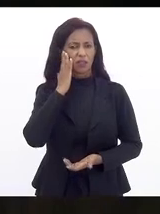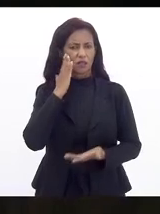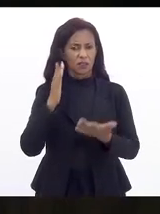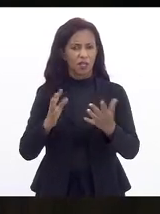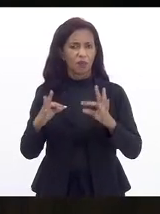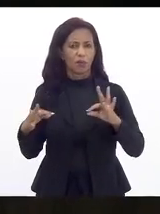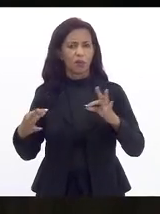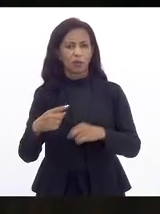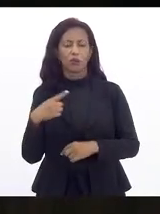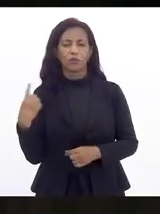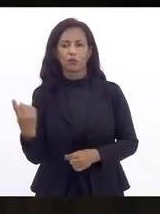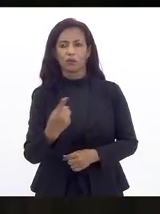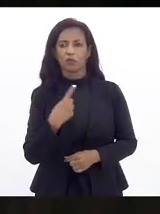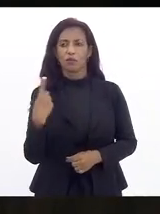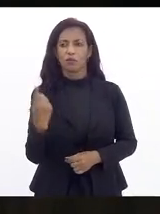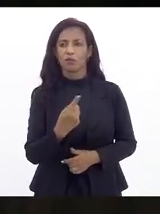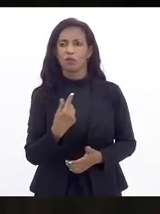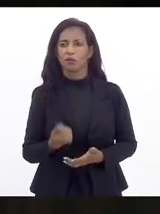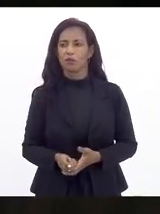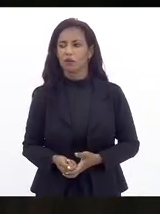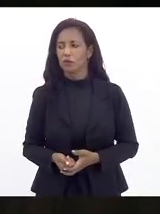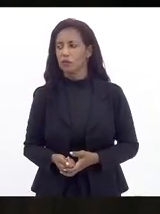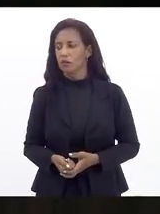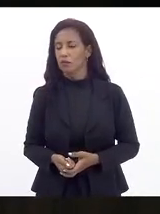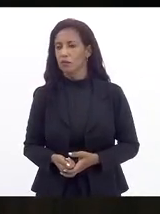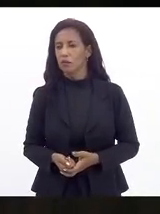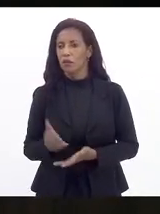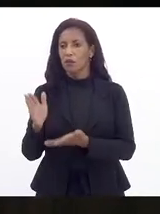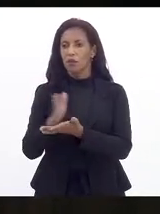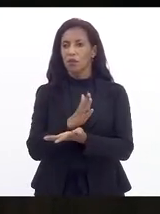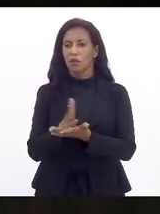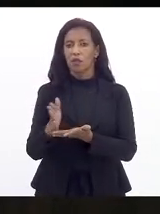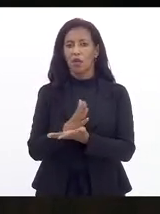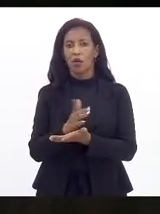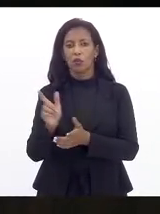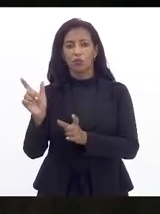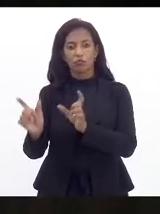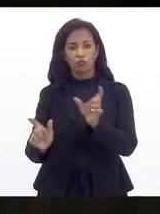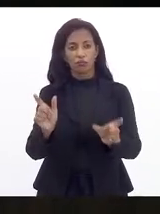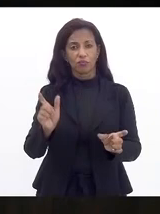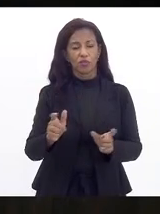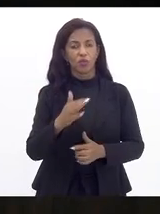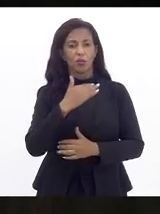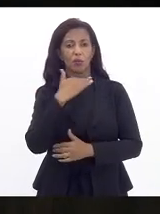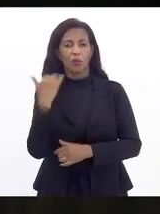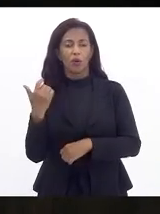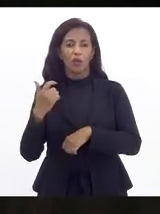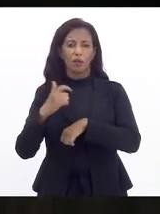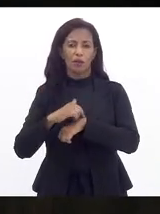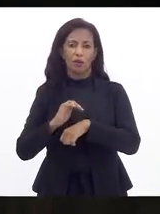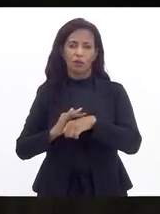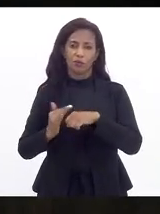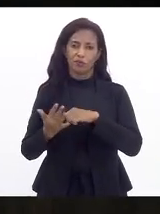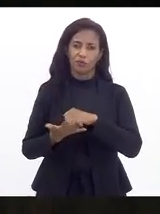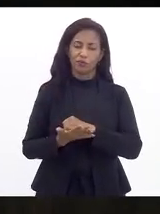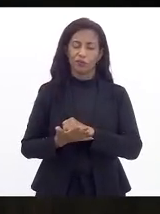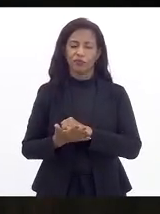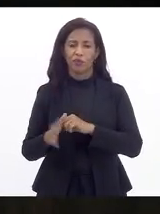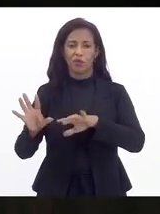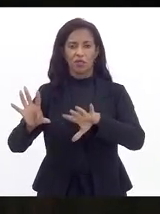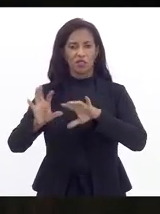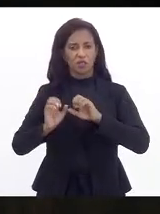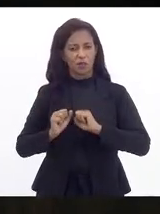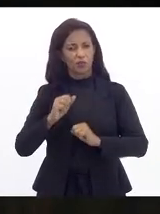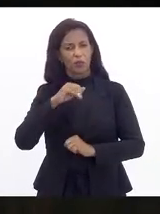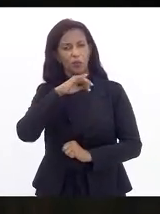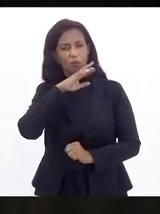por todos nós. E alguns deles partiram no momento do Covid, levado por esse vírus